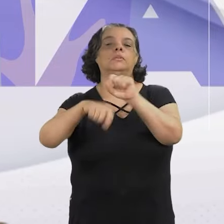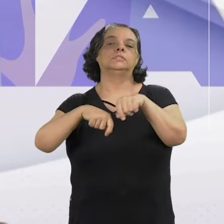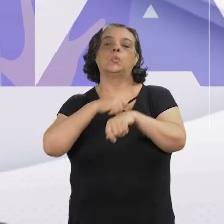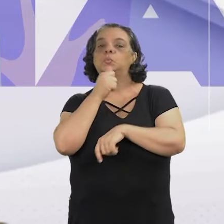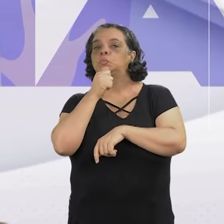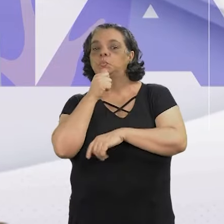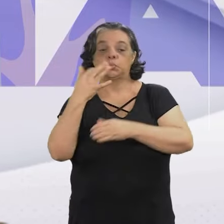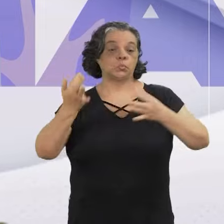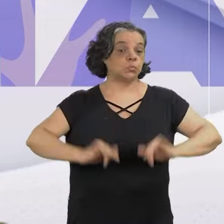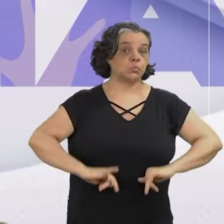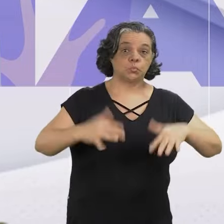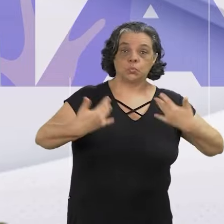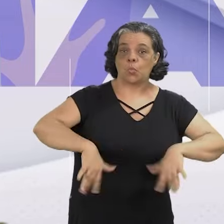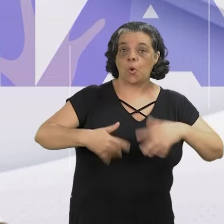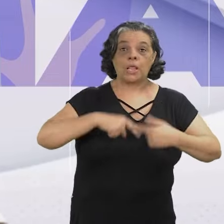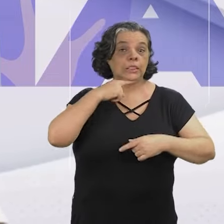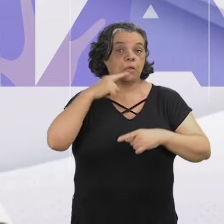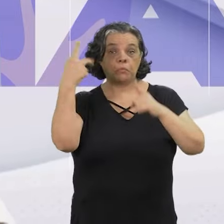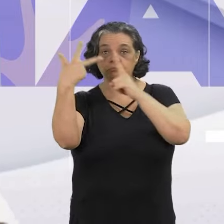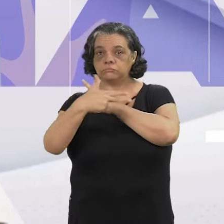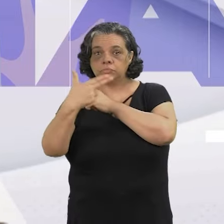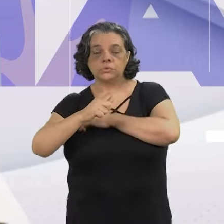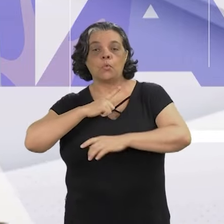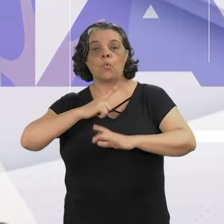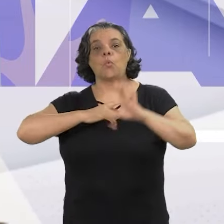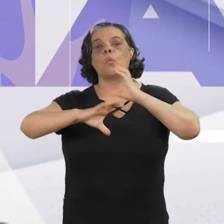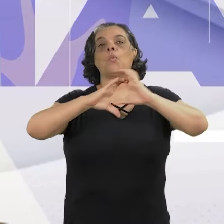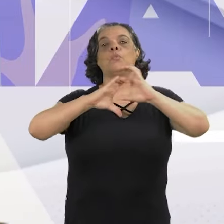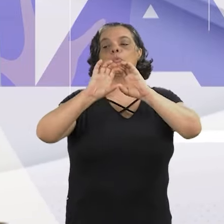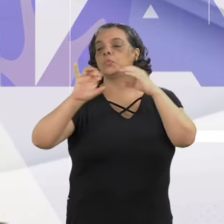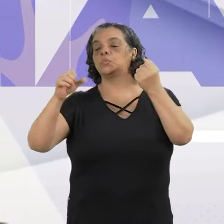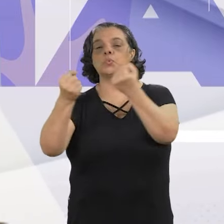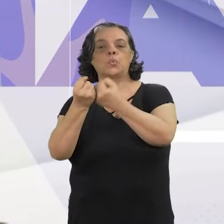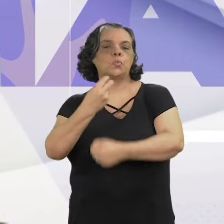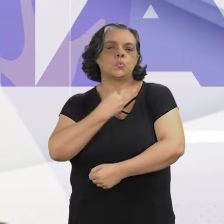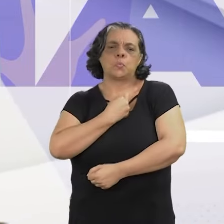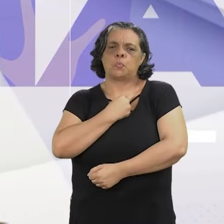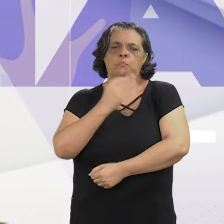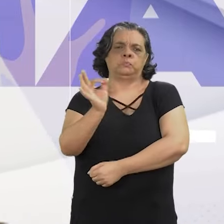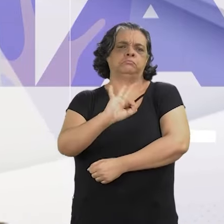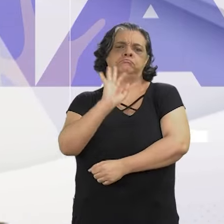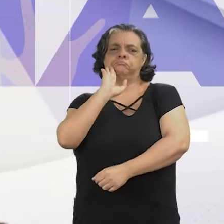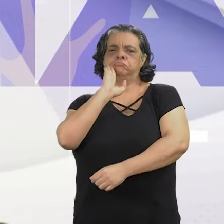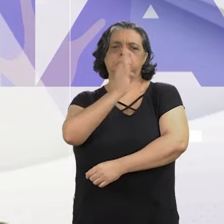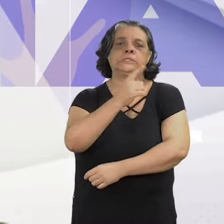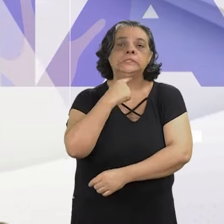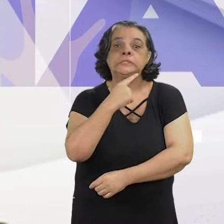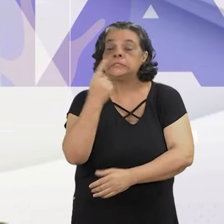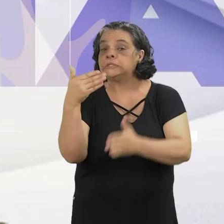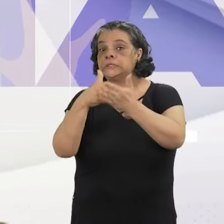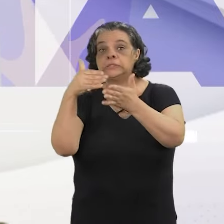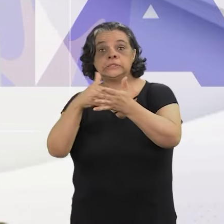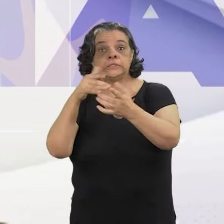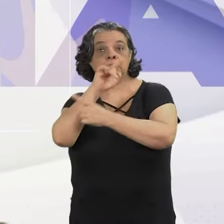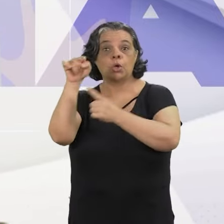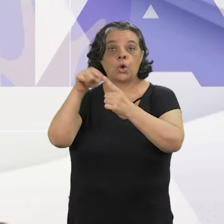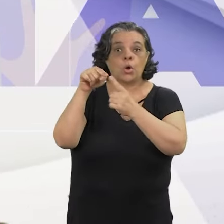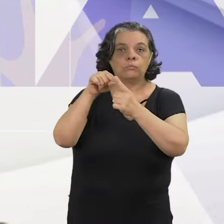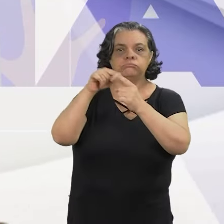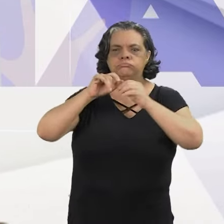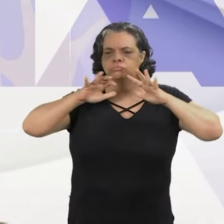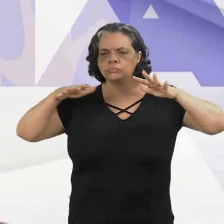veículo não sofrerão qualquer restrição os meios de comunicação social não pode direta ou indiretamente ser